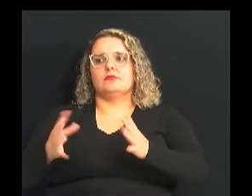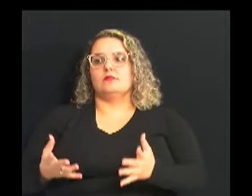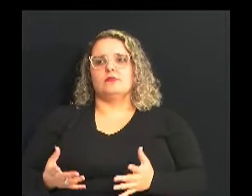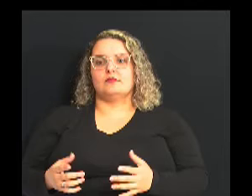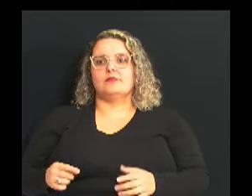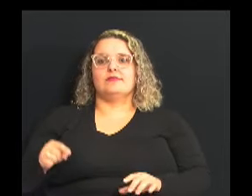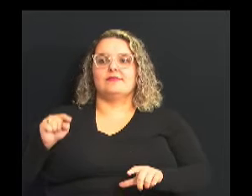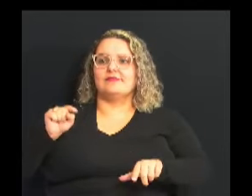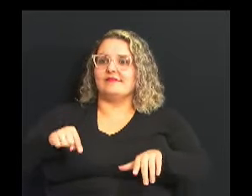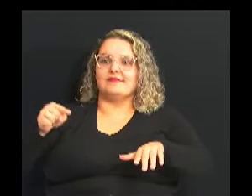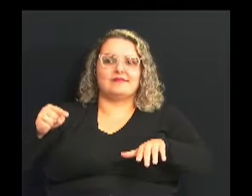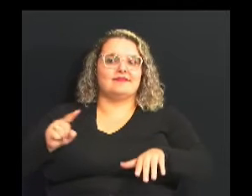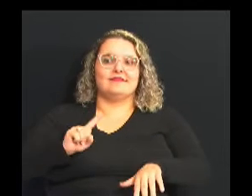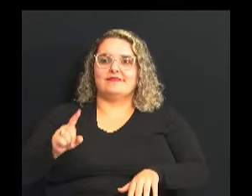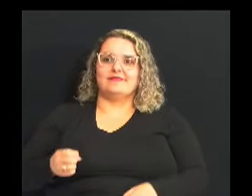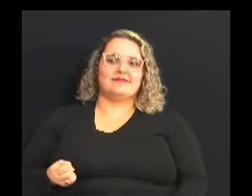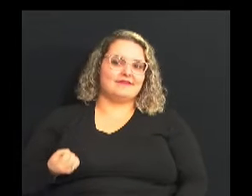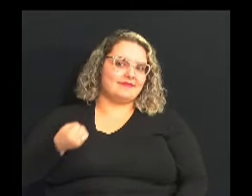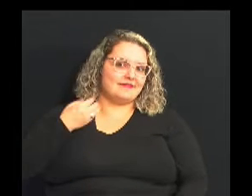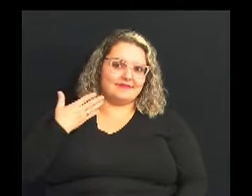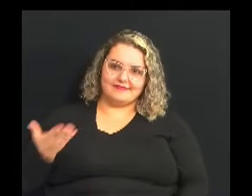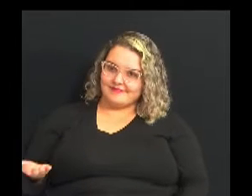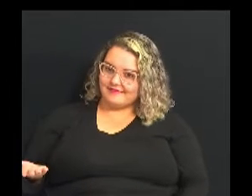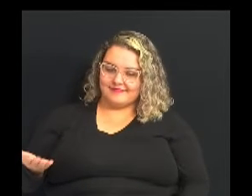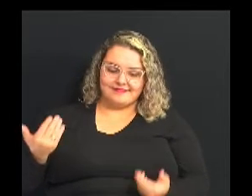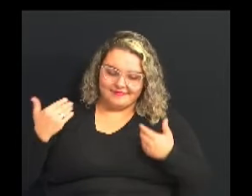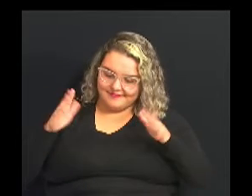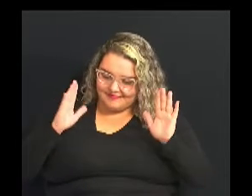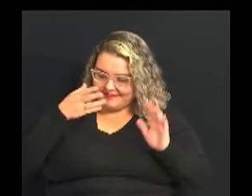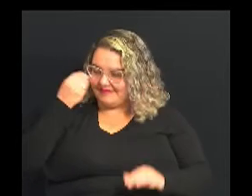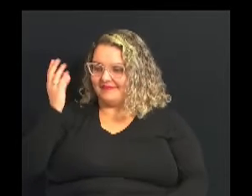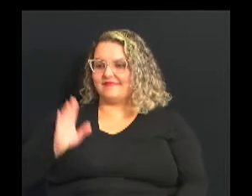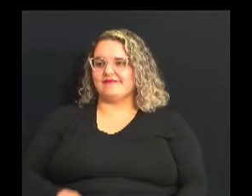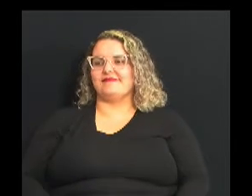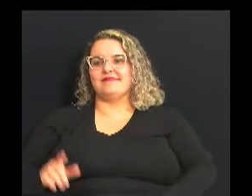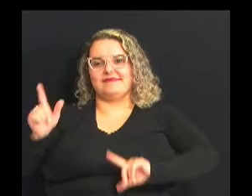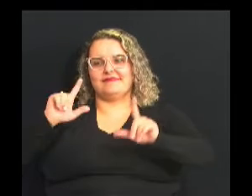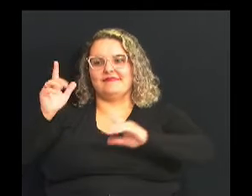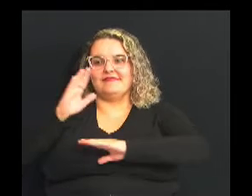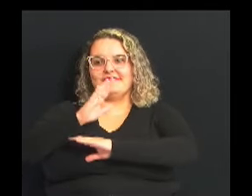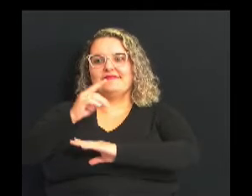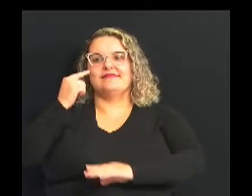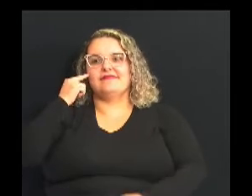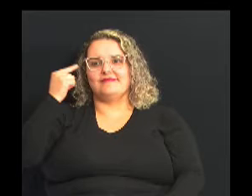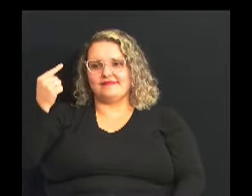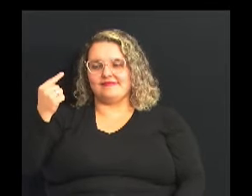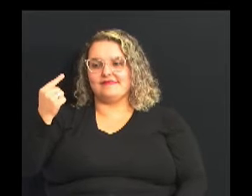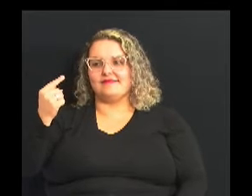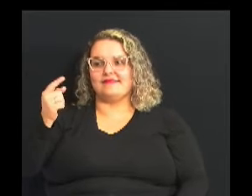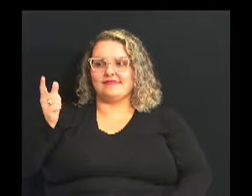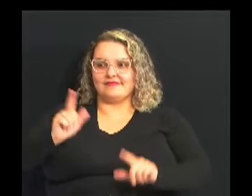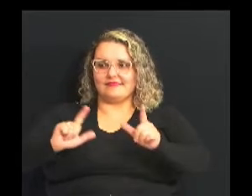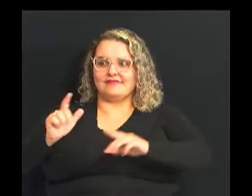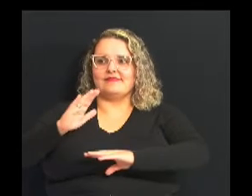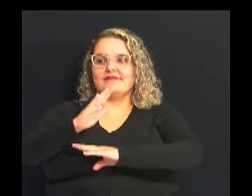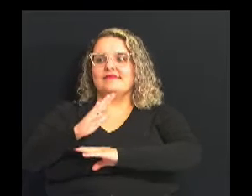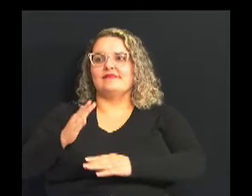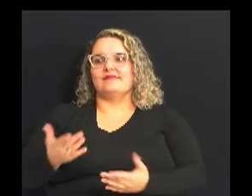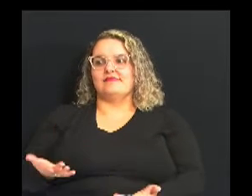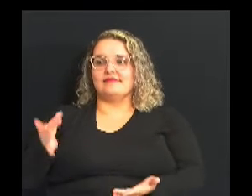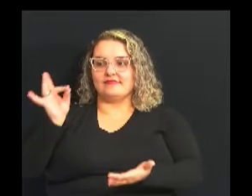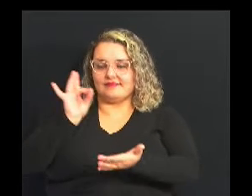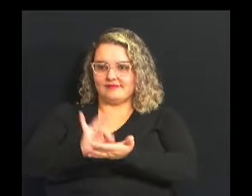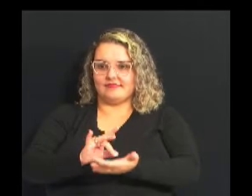funcionar? Bom, vamos lá. A TV Câmara, a ideia da TV Câmara, efetivamente, apesar de